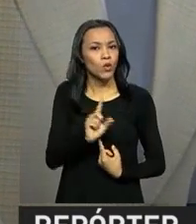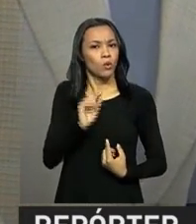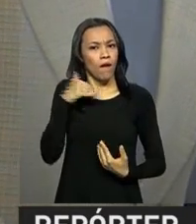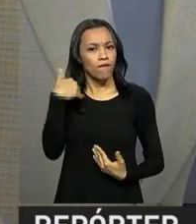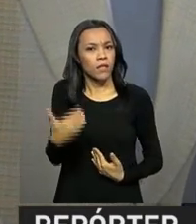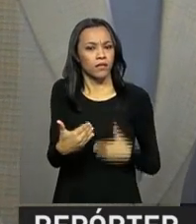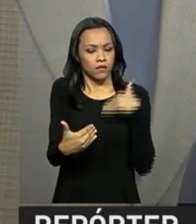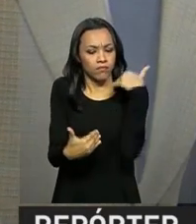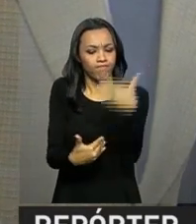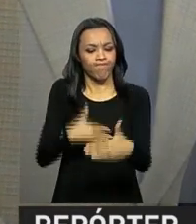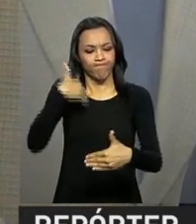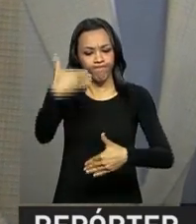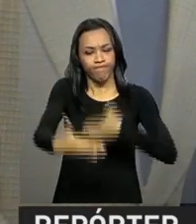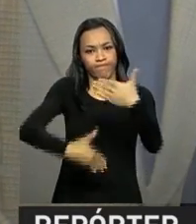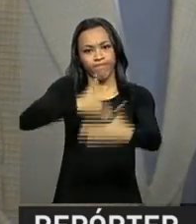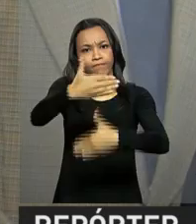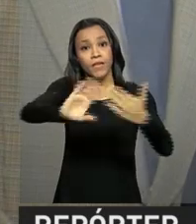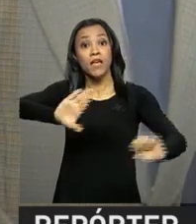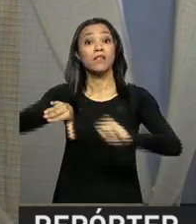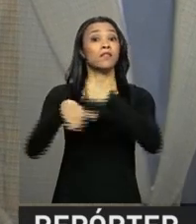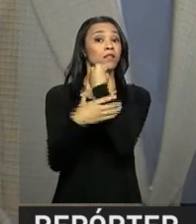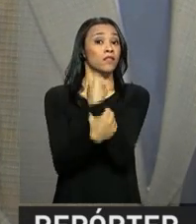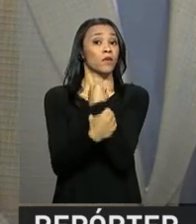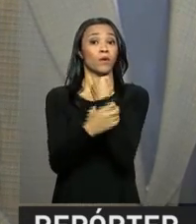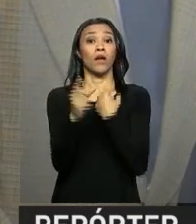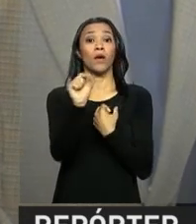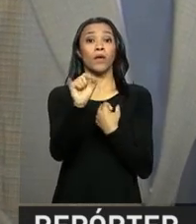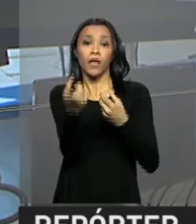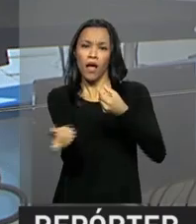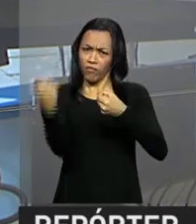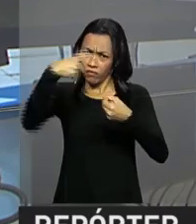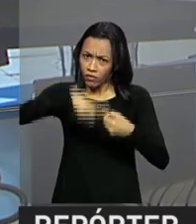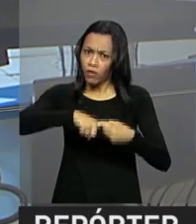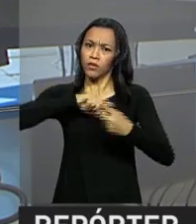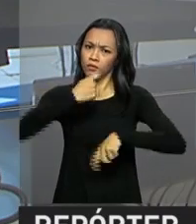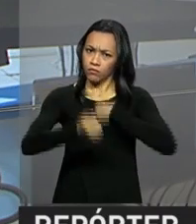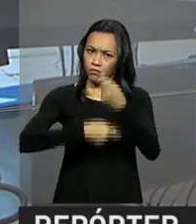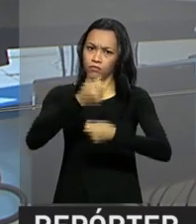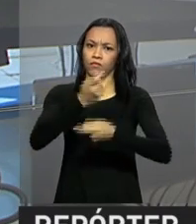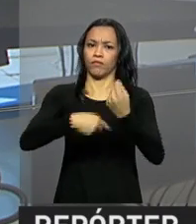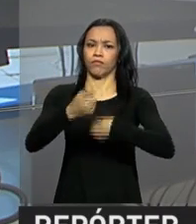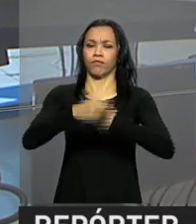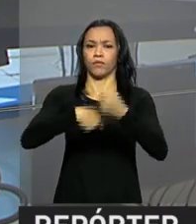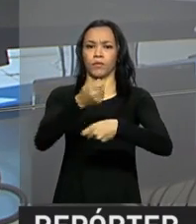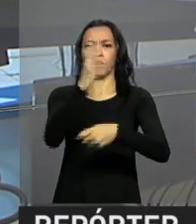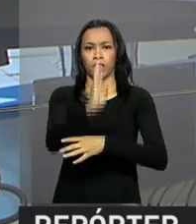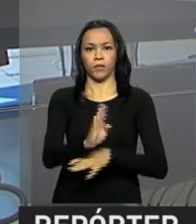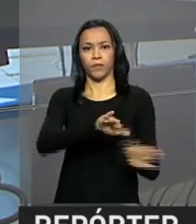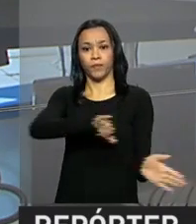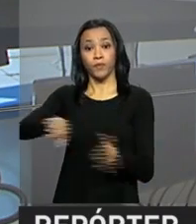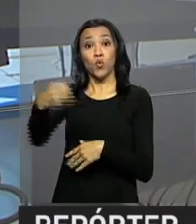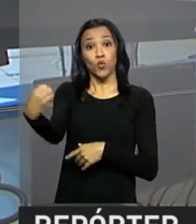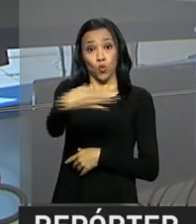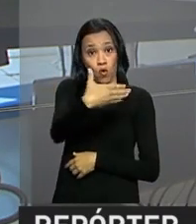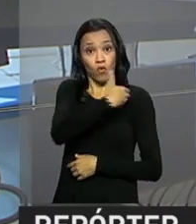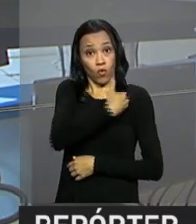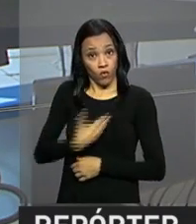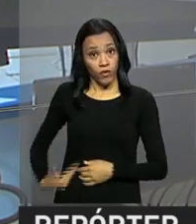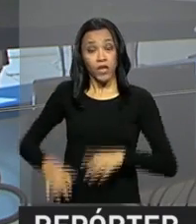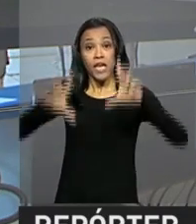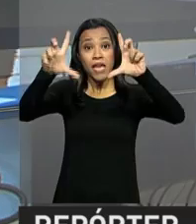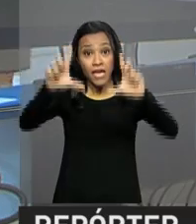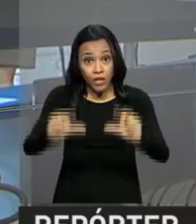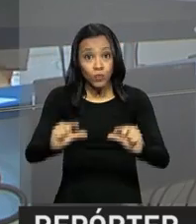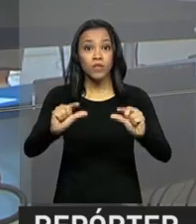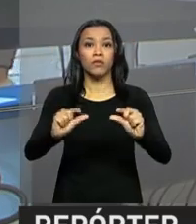e garantir a retomada do crescimento. O novo governo reduziu o número de ministérios, de 32